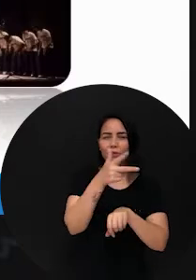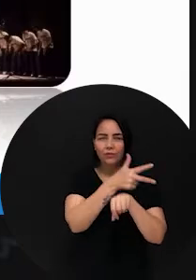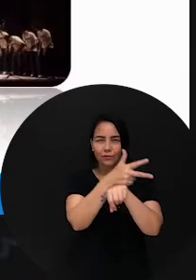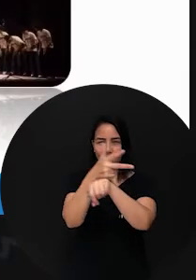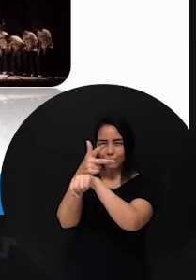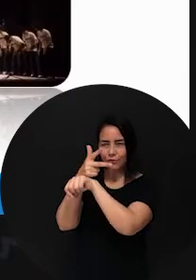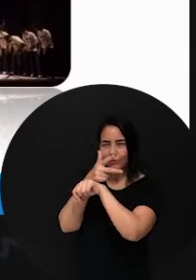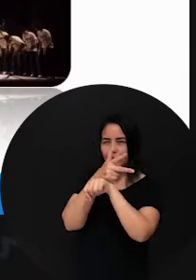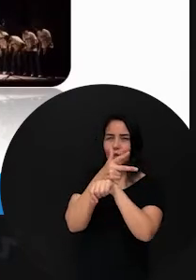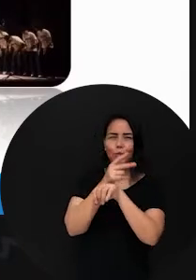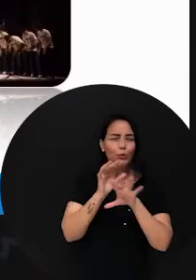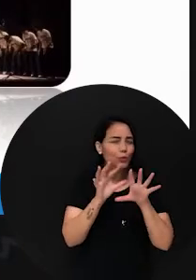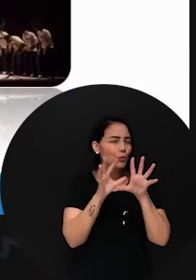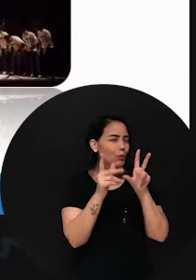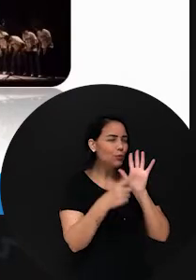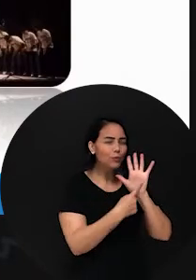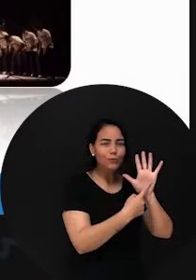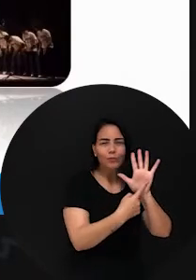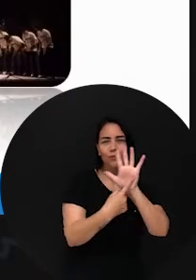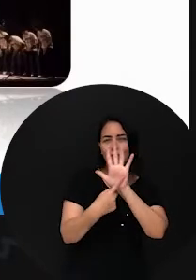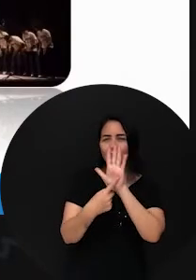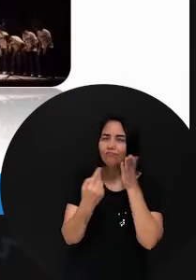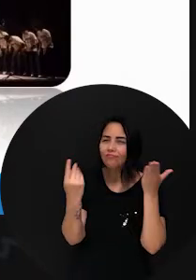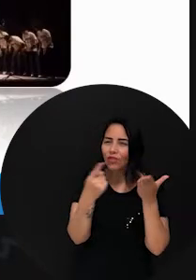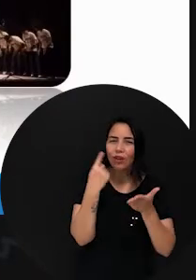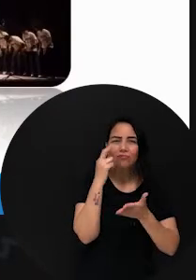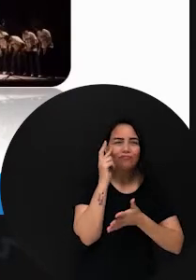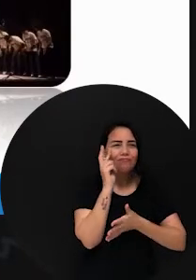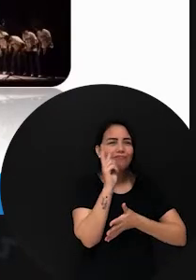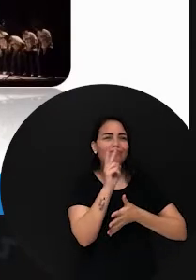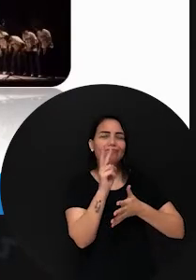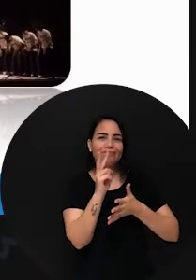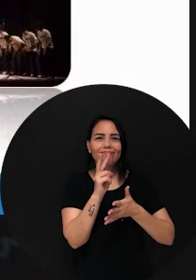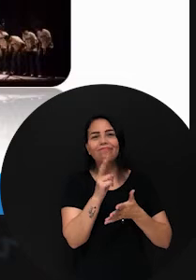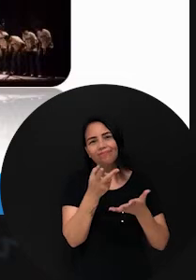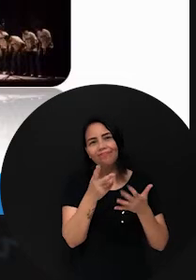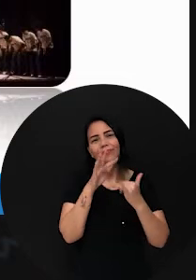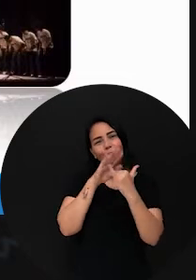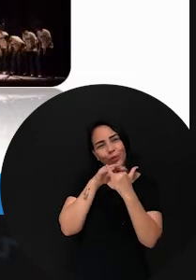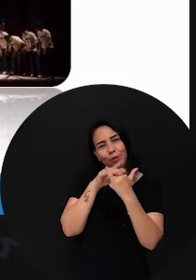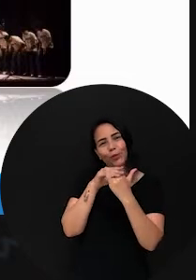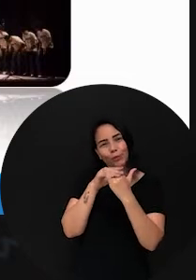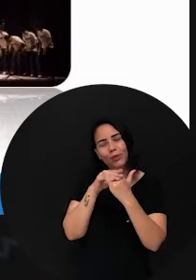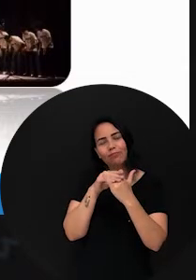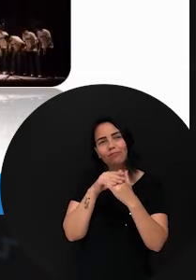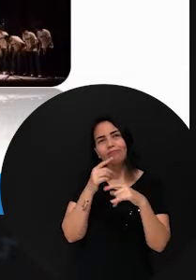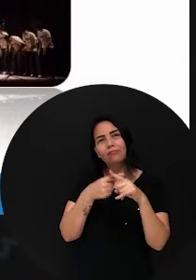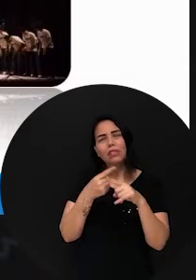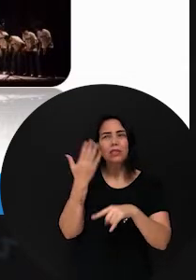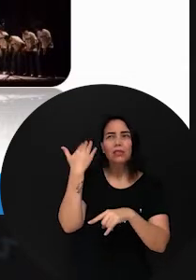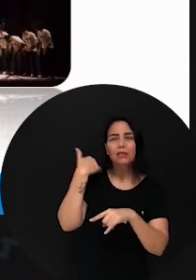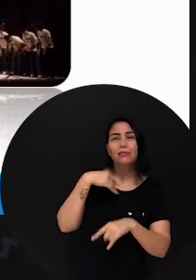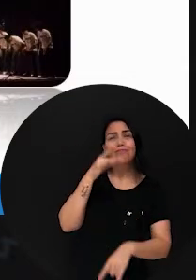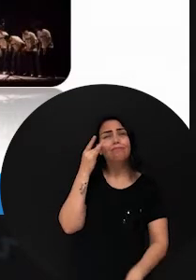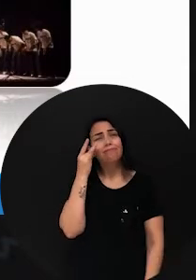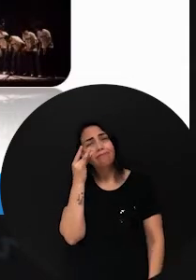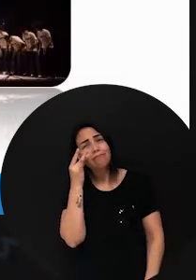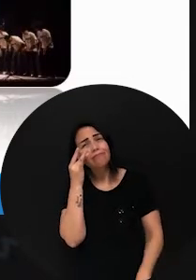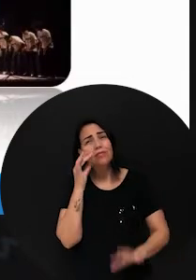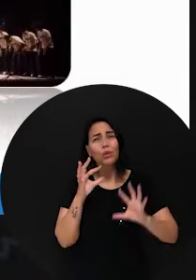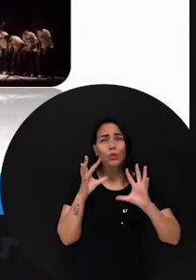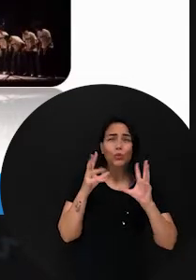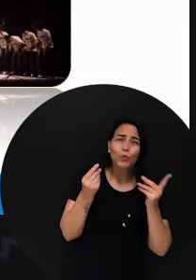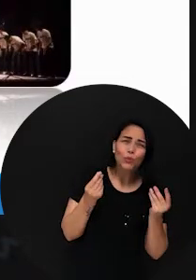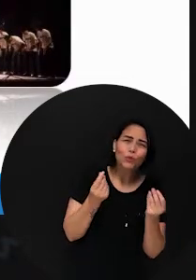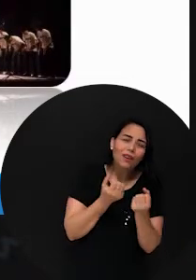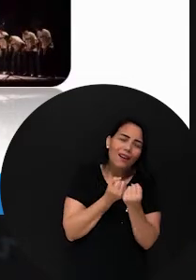essa apresentação que a gente, né, sempre fez no teatro, com aquele calor humano, mas a gente vai tentar passar esse mesmo calor,